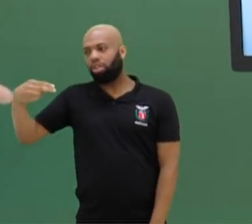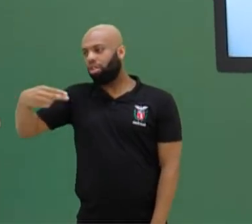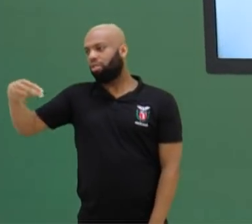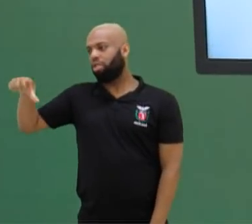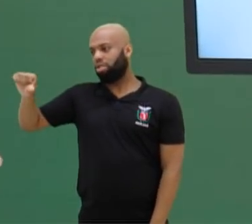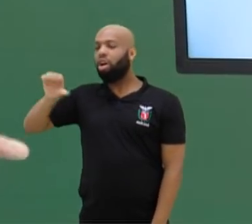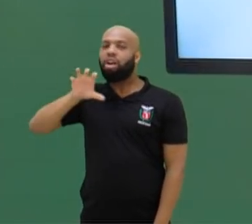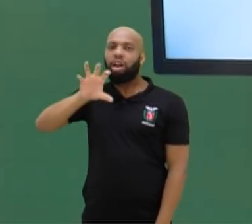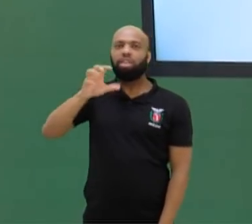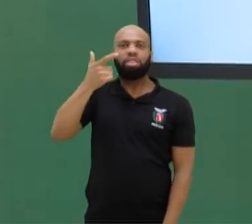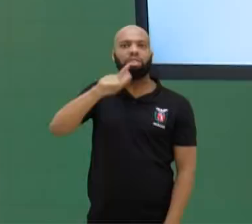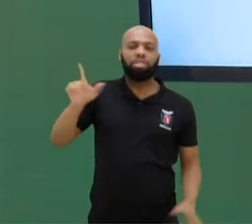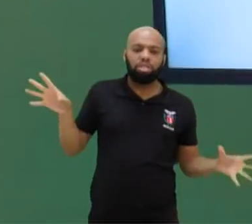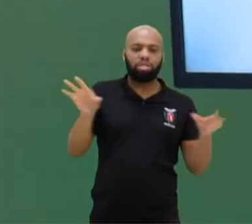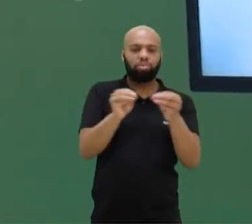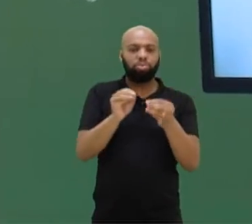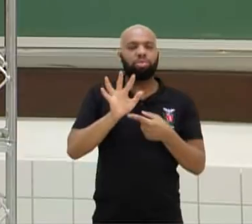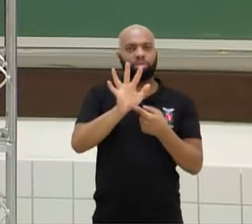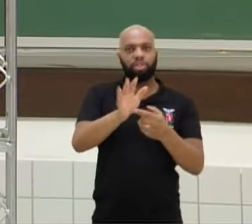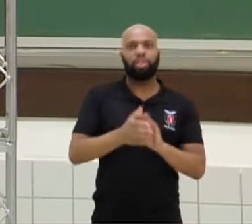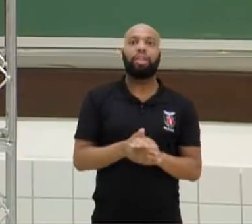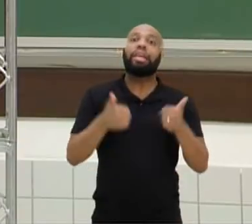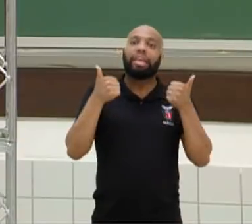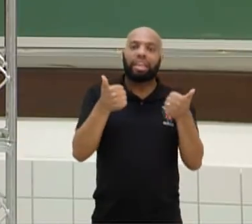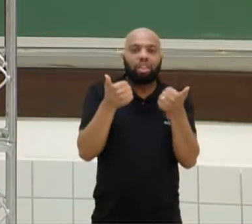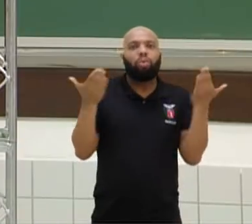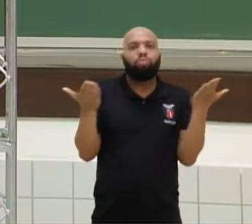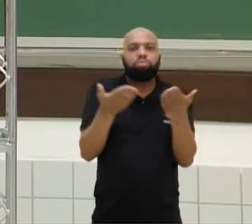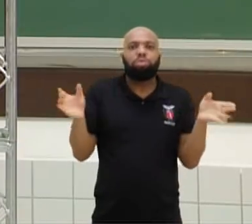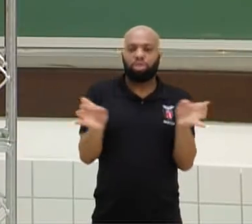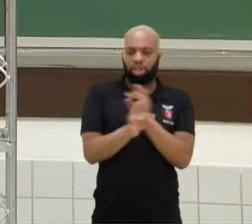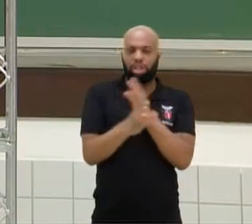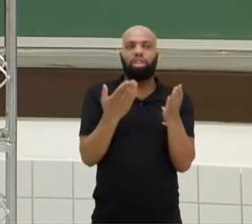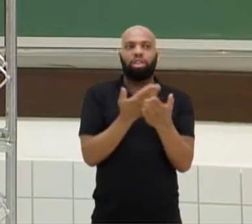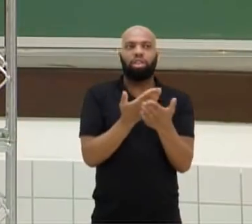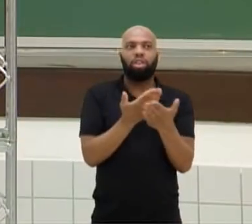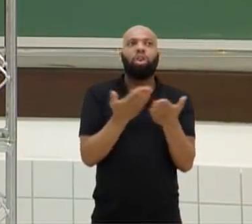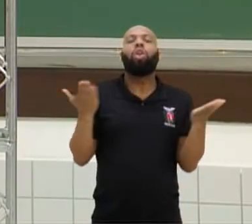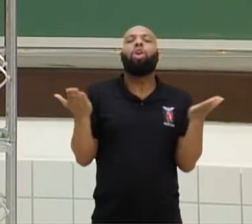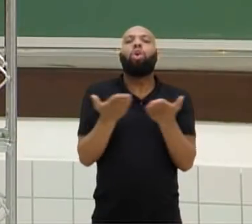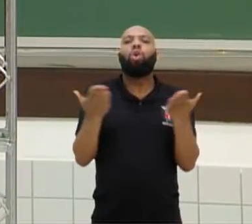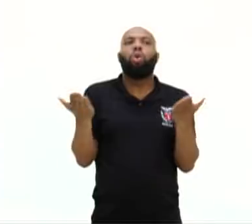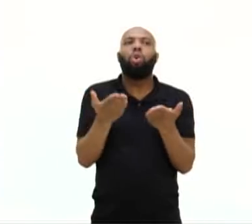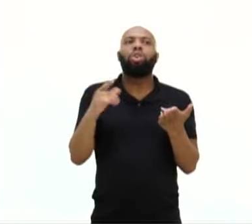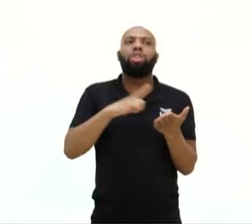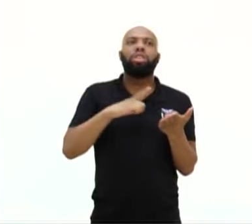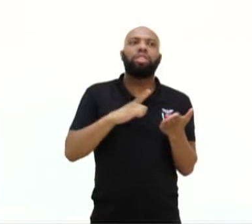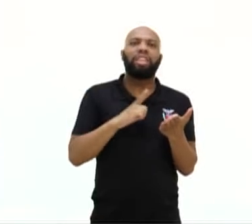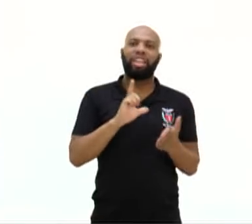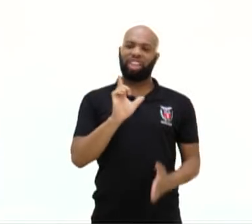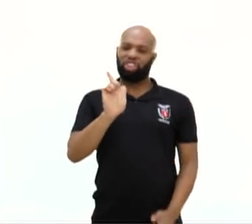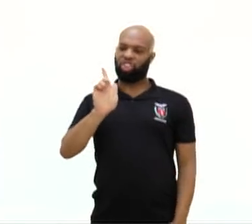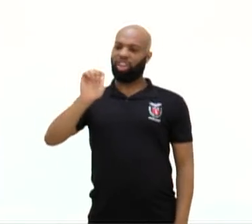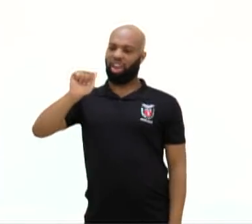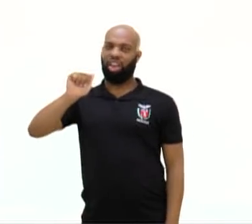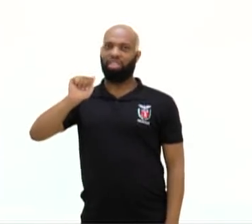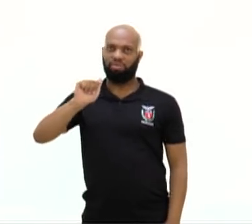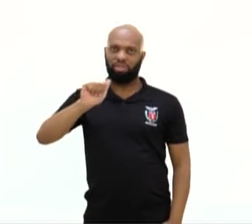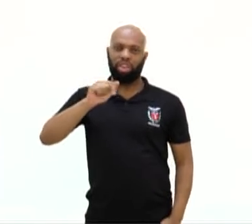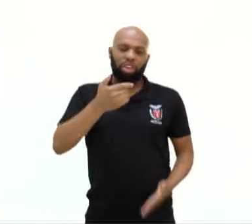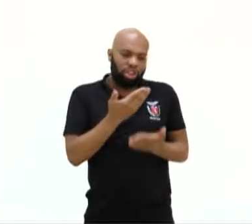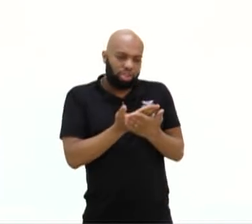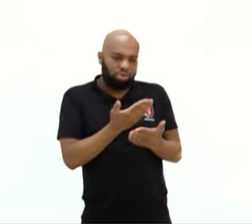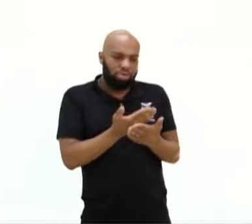eu cheguei. Muito bem, gente. Ao fim de mais uma aula, hoje, em GA, a gente deu continuidade ao estudo